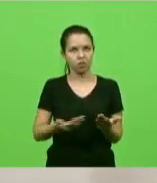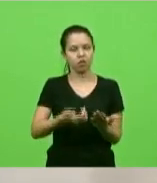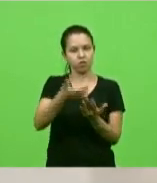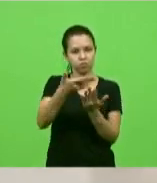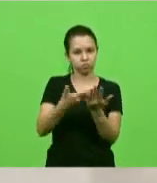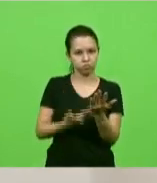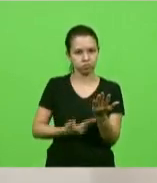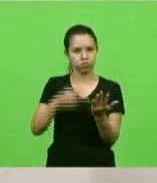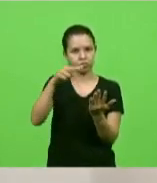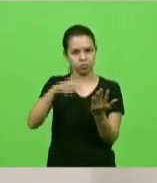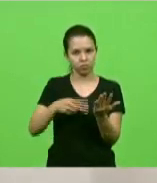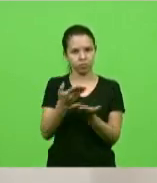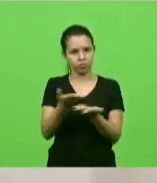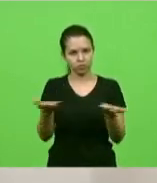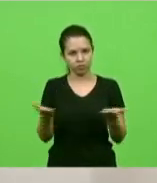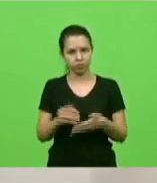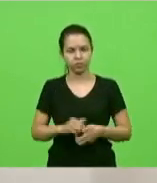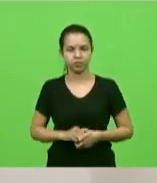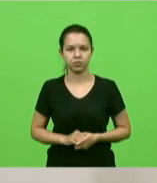senhores.